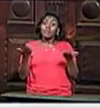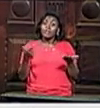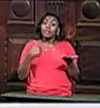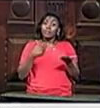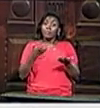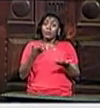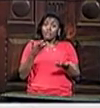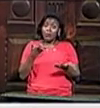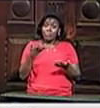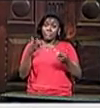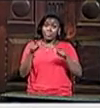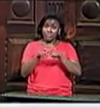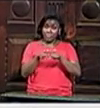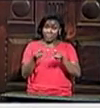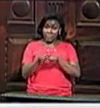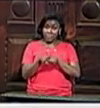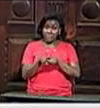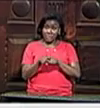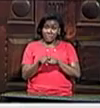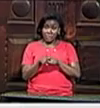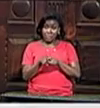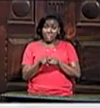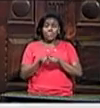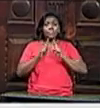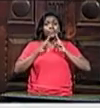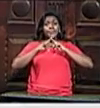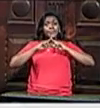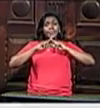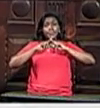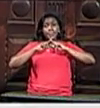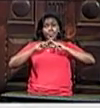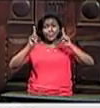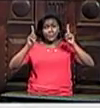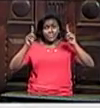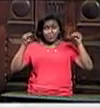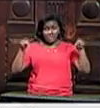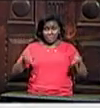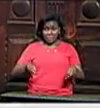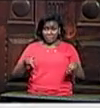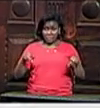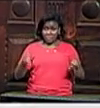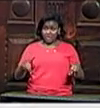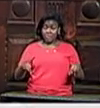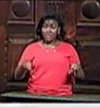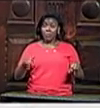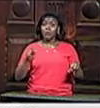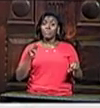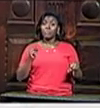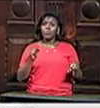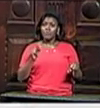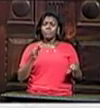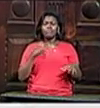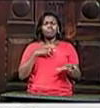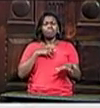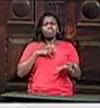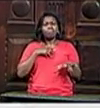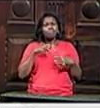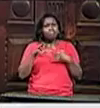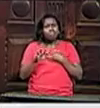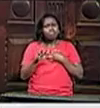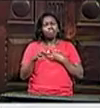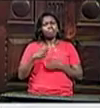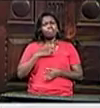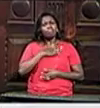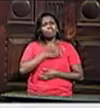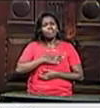quero também fazer aqui uma manifestação de solidariedade e apreço